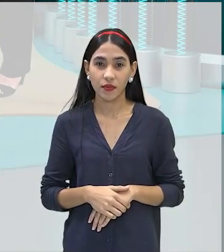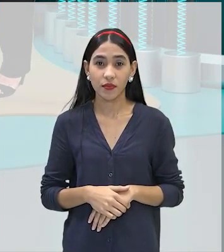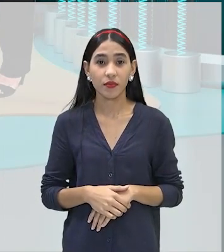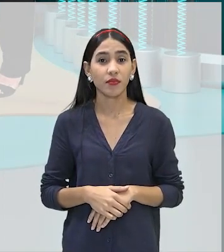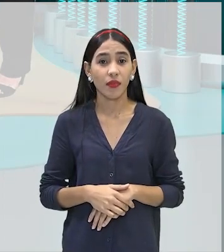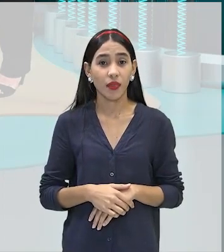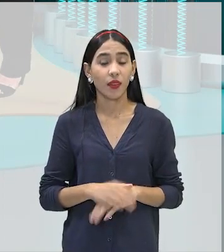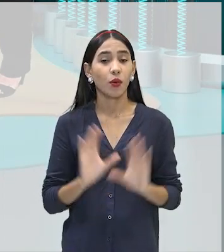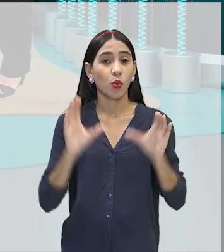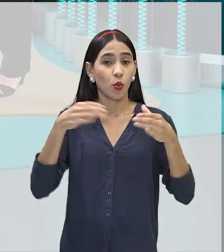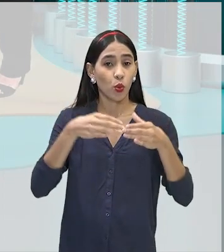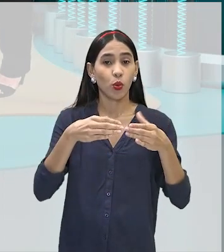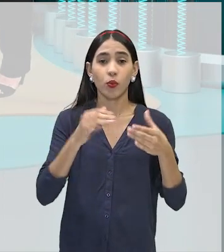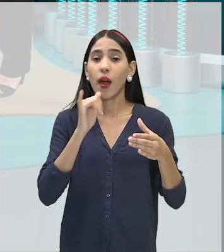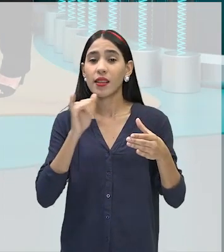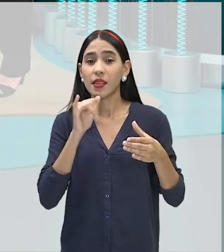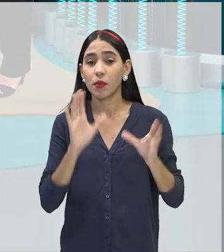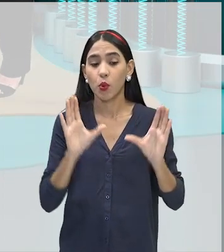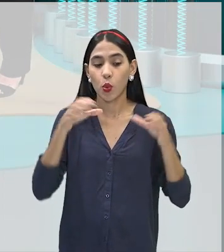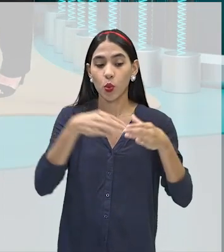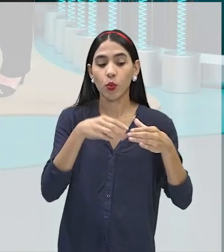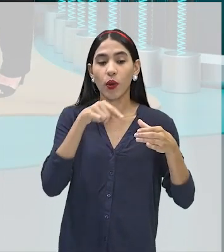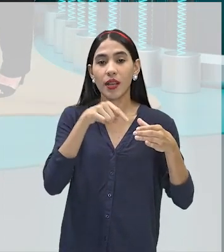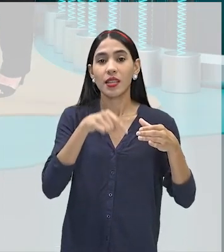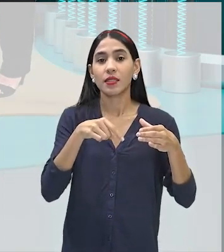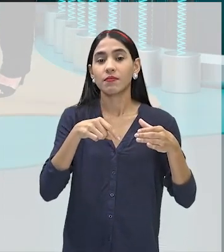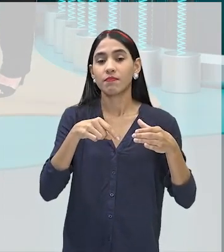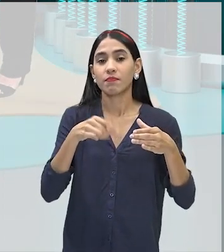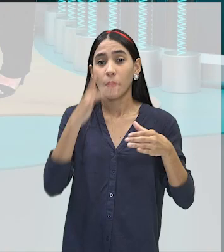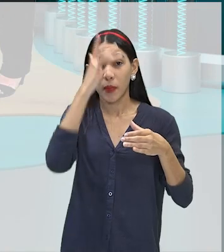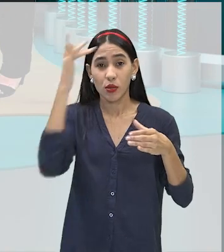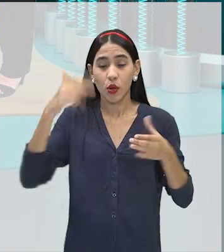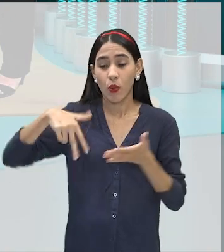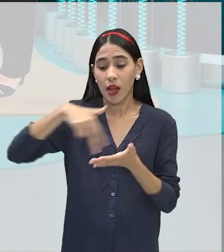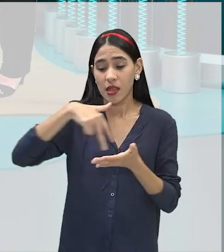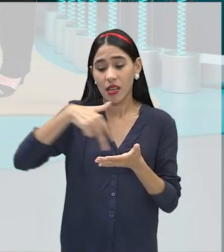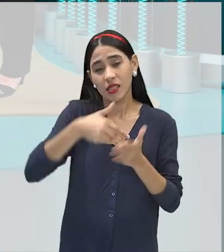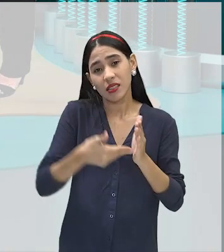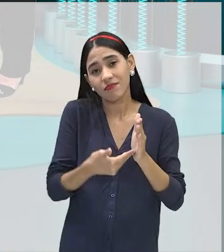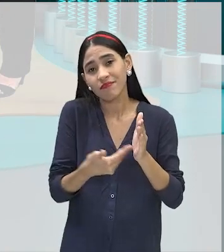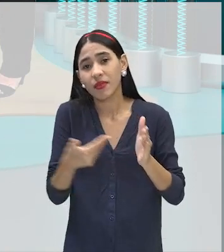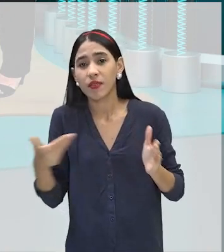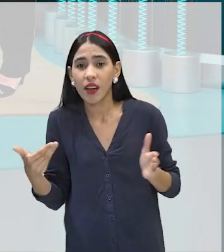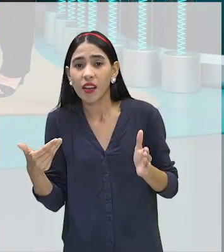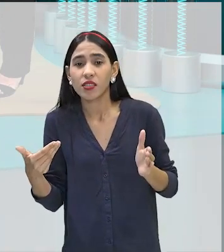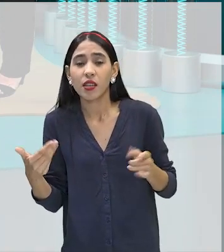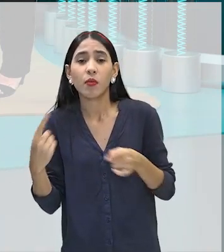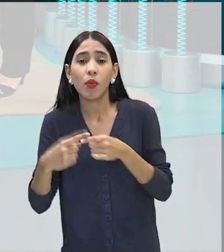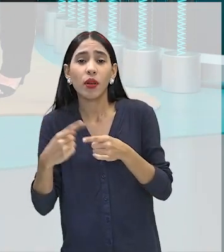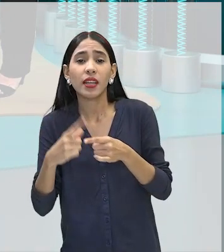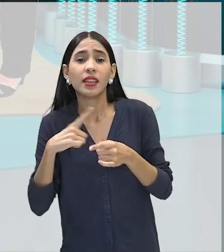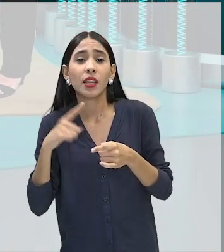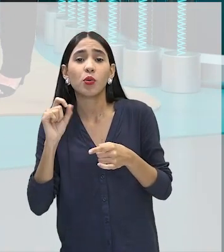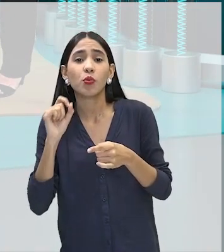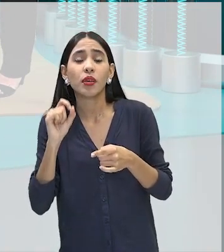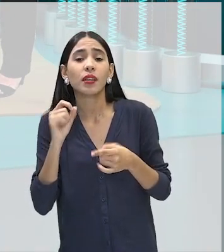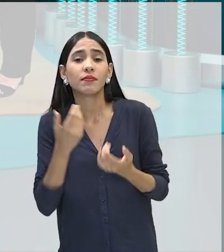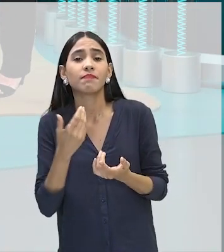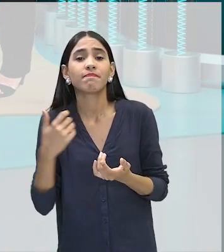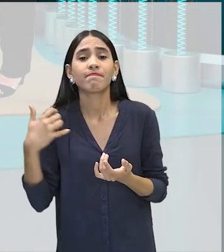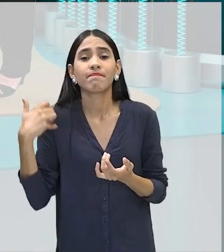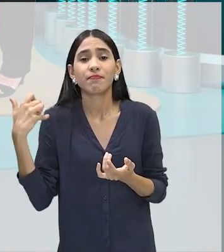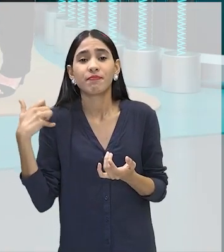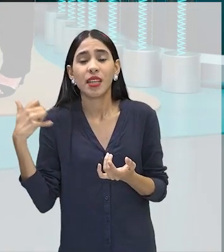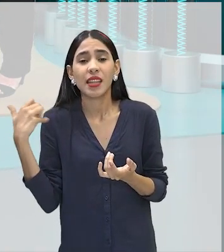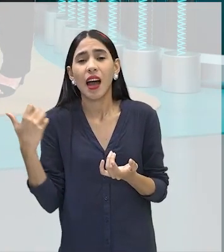aquele grupo, vamos supor aqui, dos idosos, eles se afastem da dança pelo quê? Por se importar com o que as pessoas